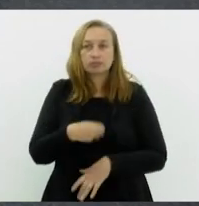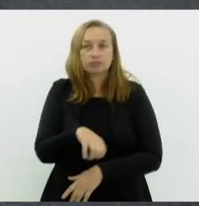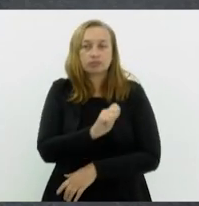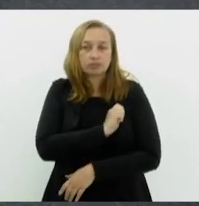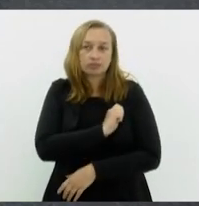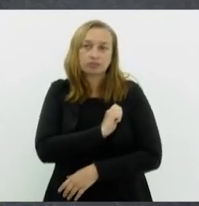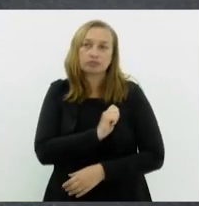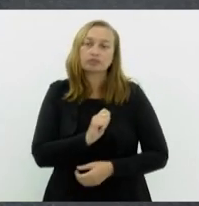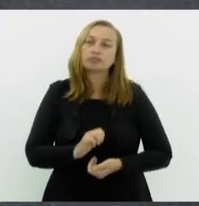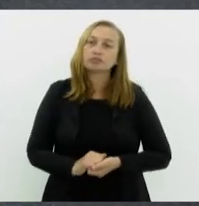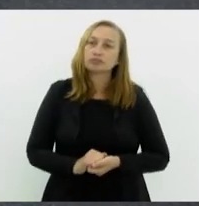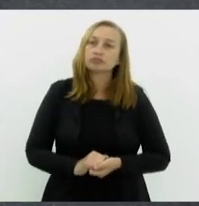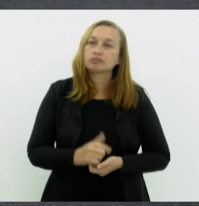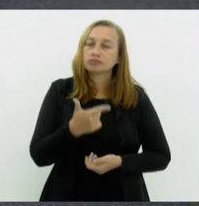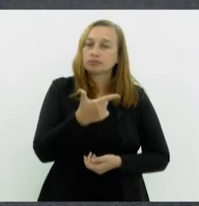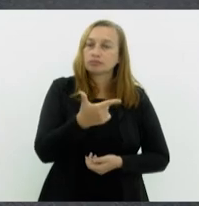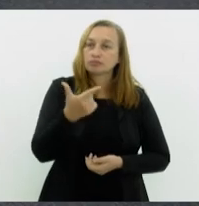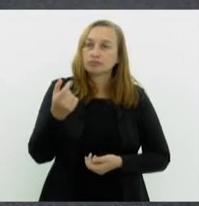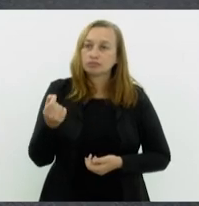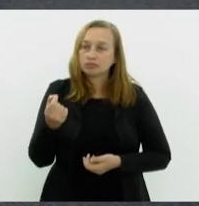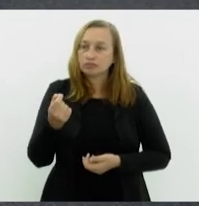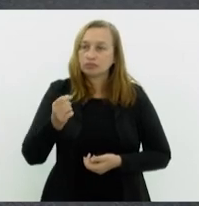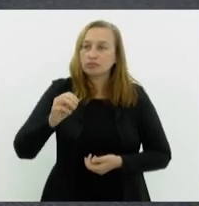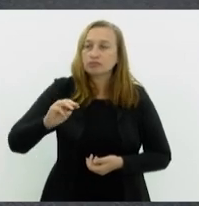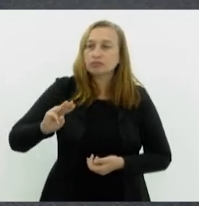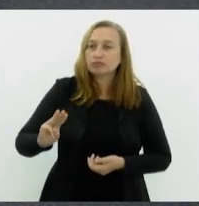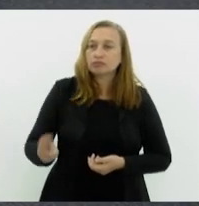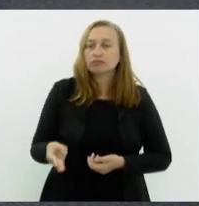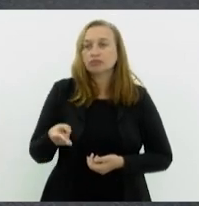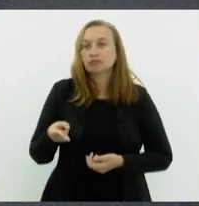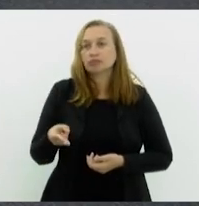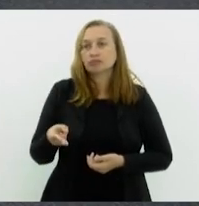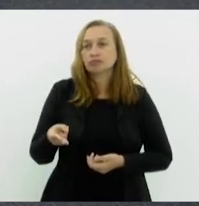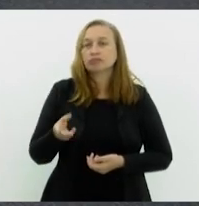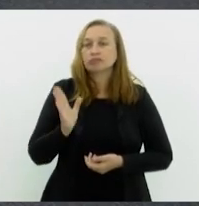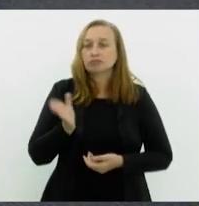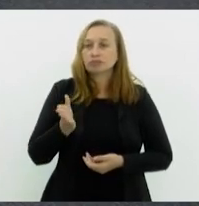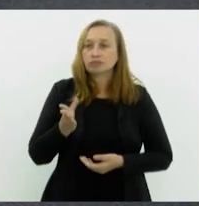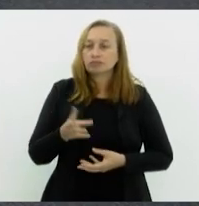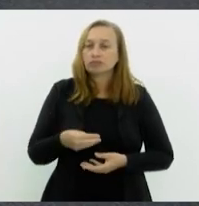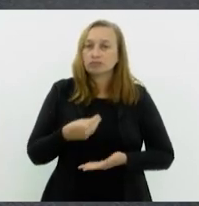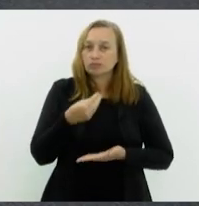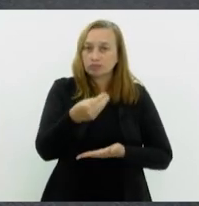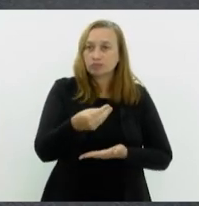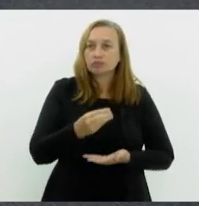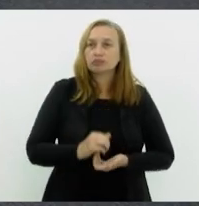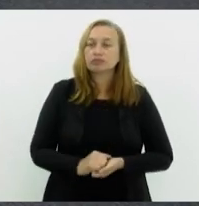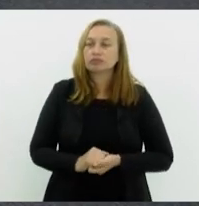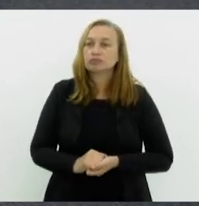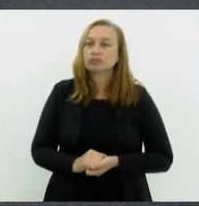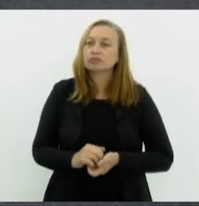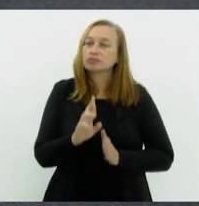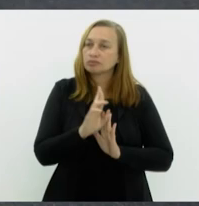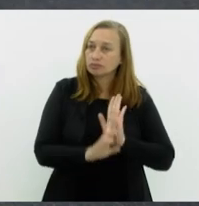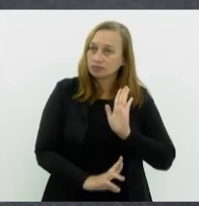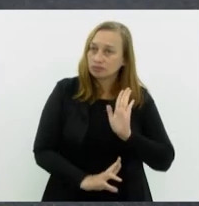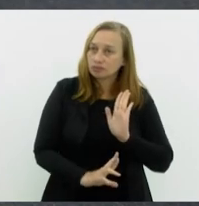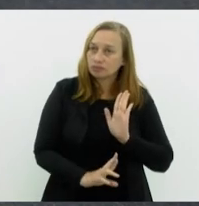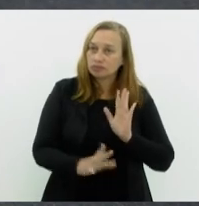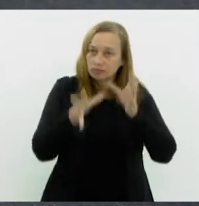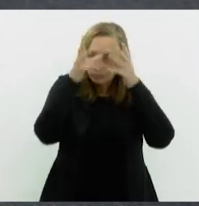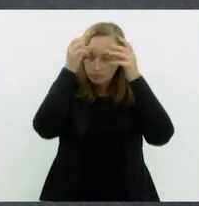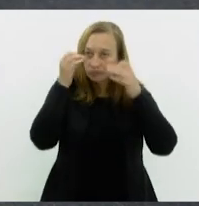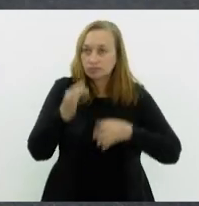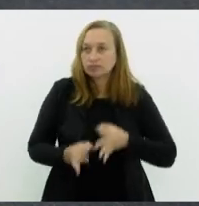fiscais e os 20 bilhões de incentivos fiscais que já foram dados. E esse relatório do Tribunal de